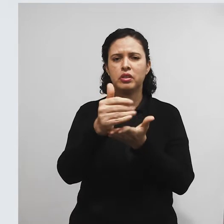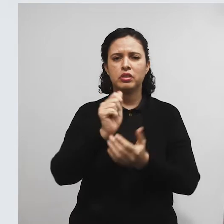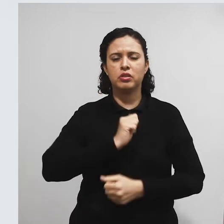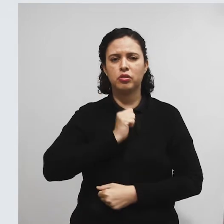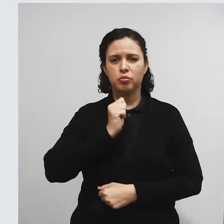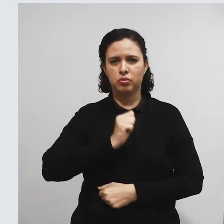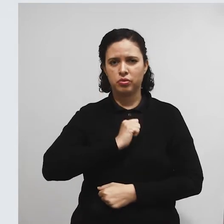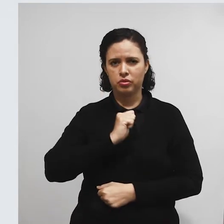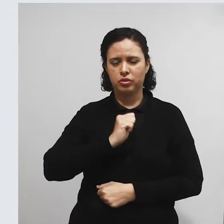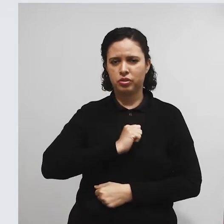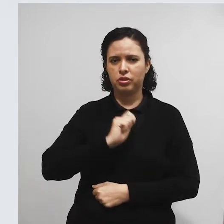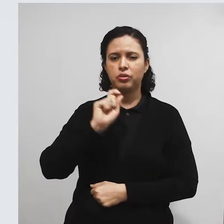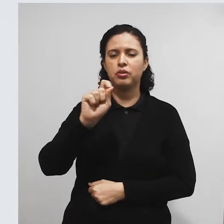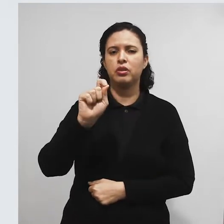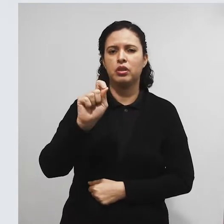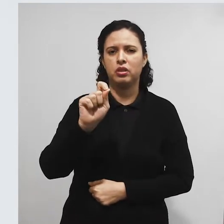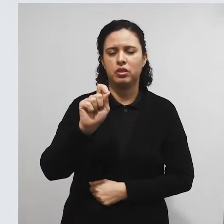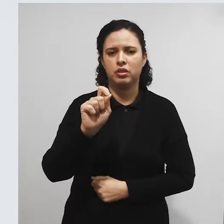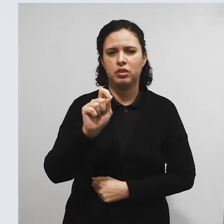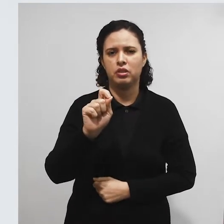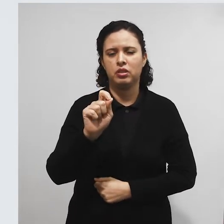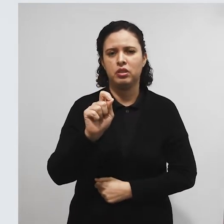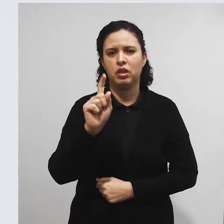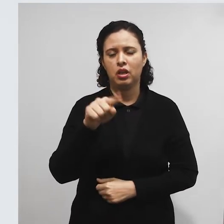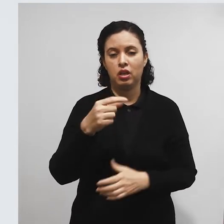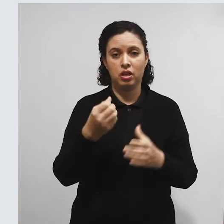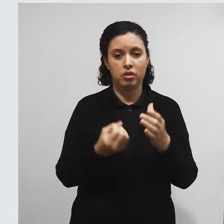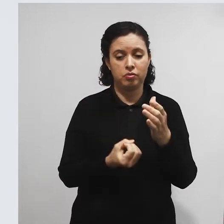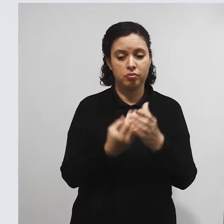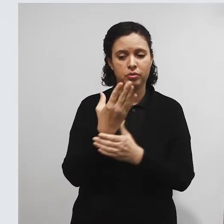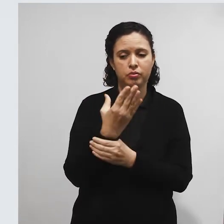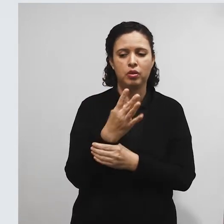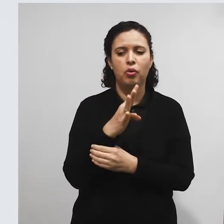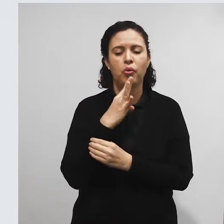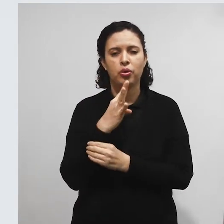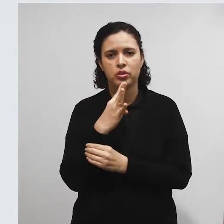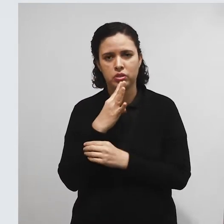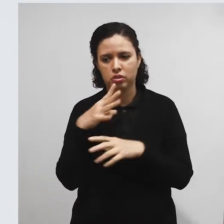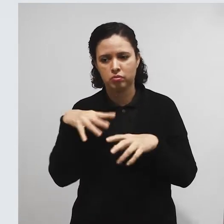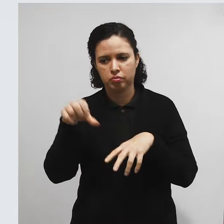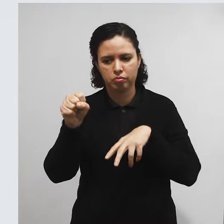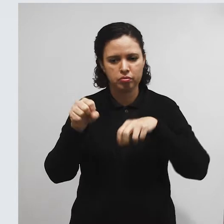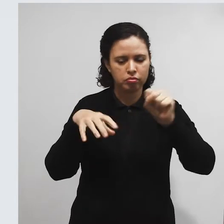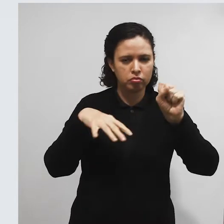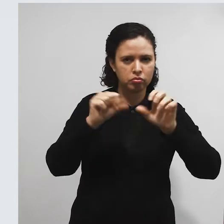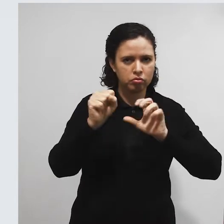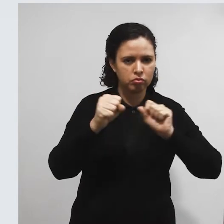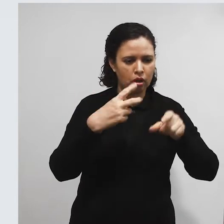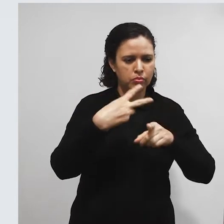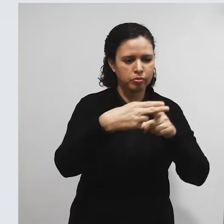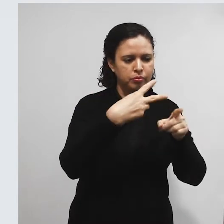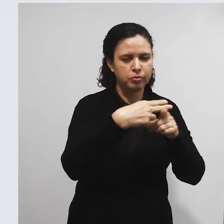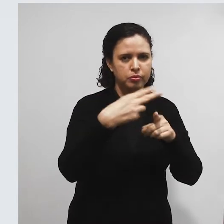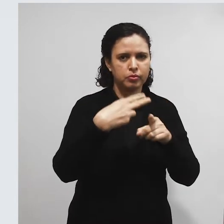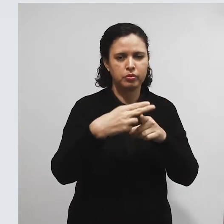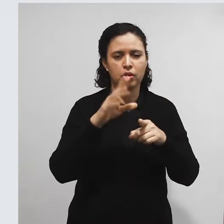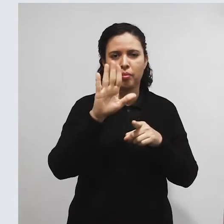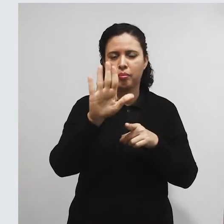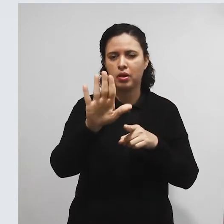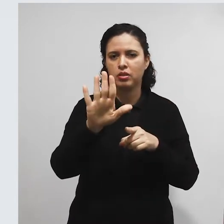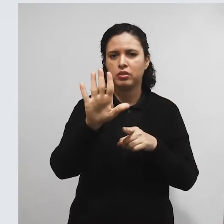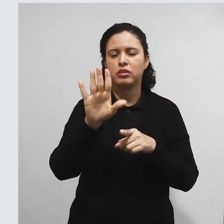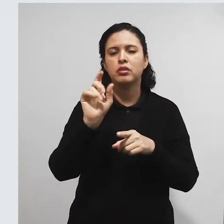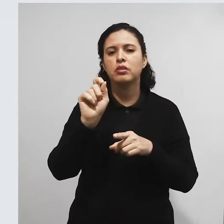antropologia? O tópico anterior é a minha afirmação, que foi criada para conhecer e dominar. Mas dentro da tradição antropológica,